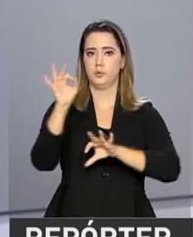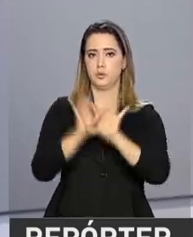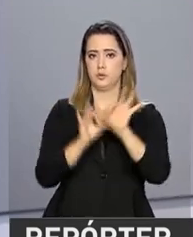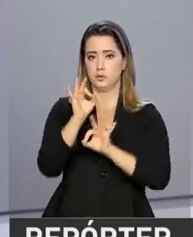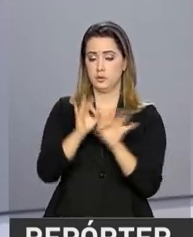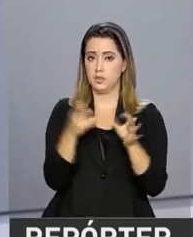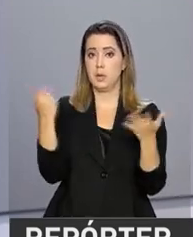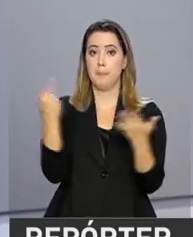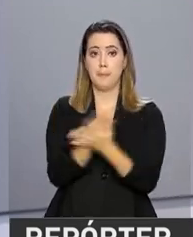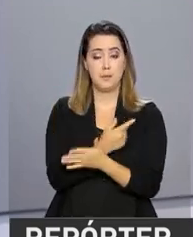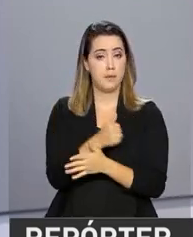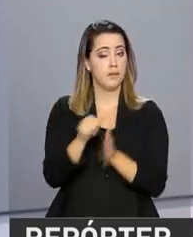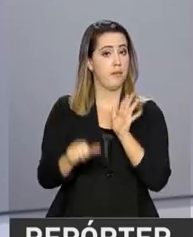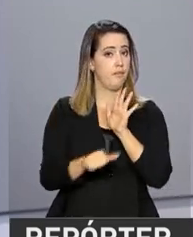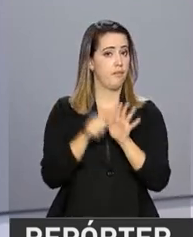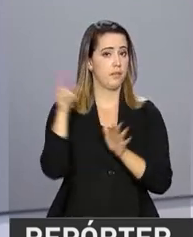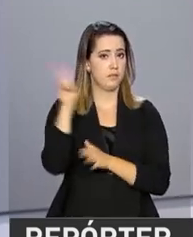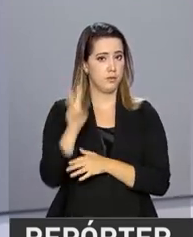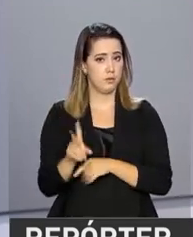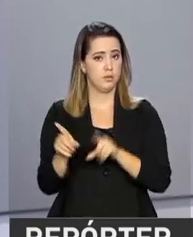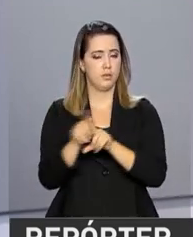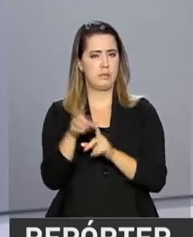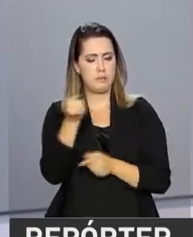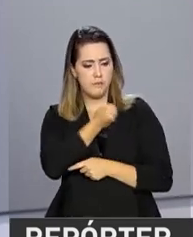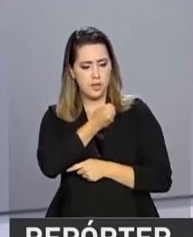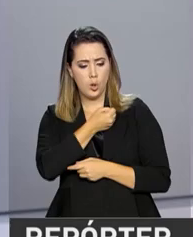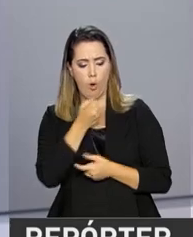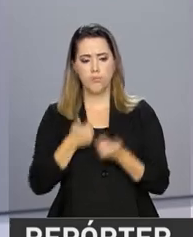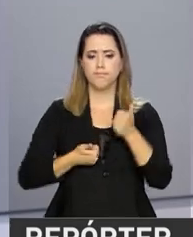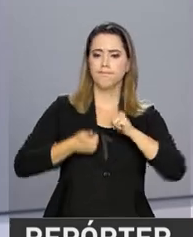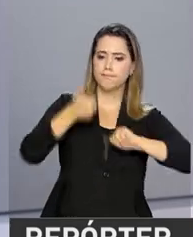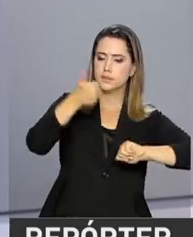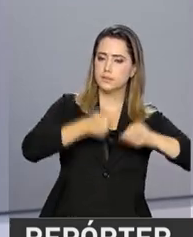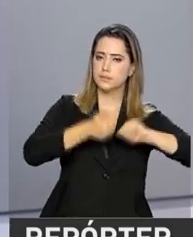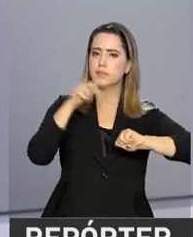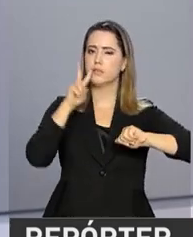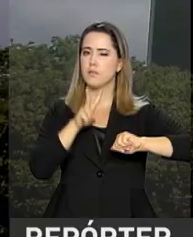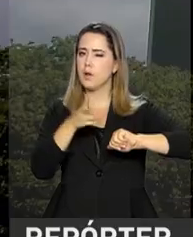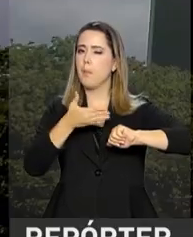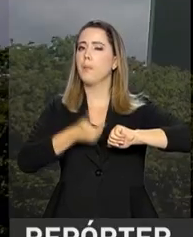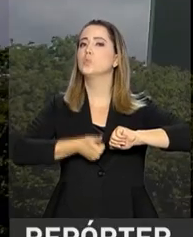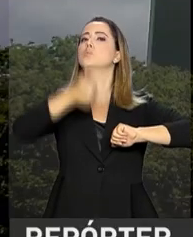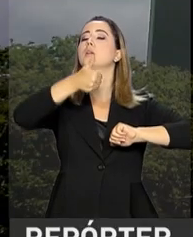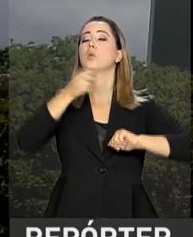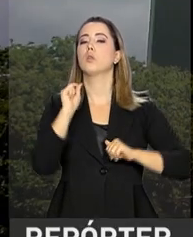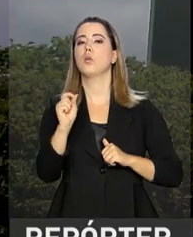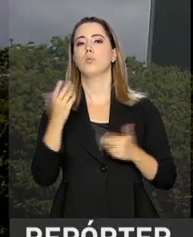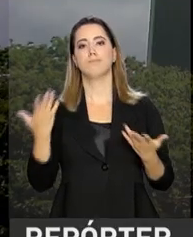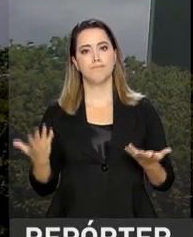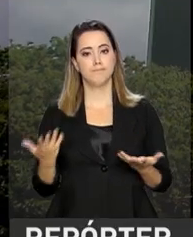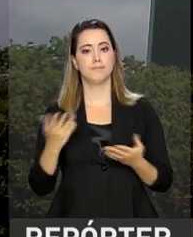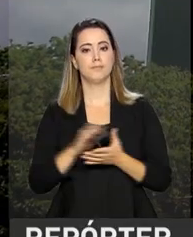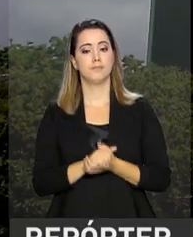A ideia é que, com as notas, as empresas verifiquem o que pode ser melhorado.